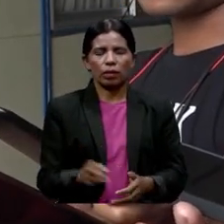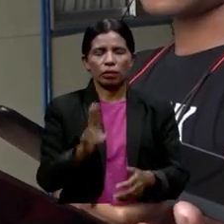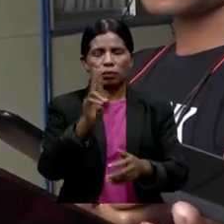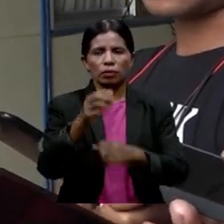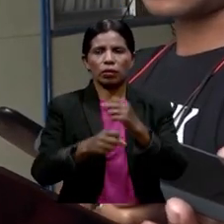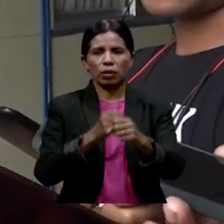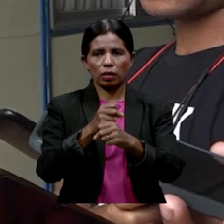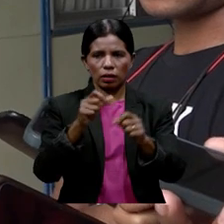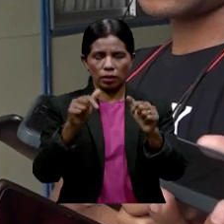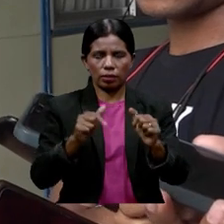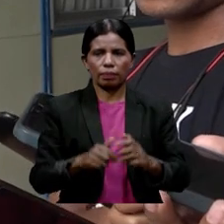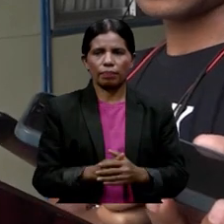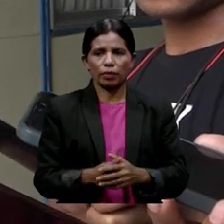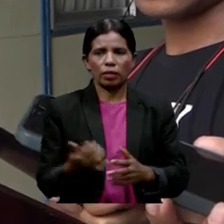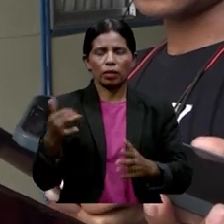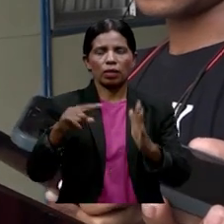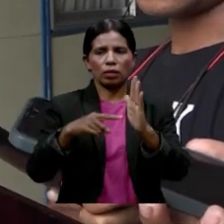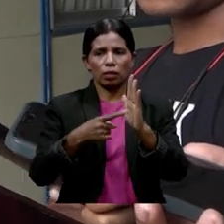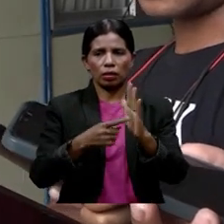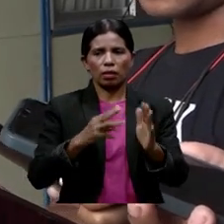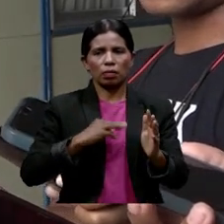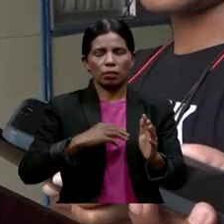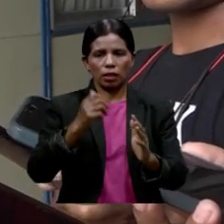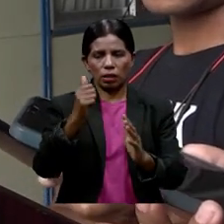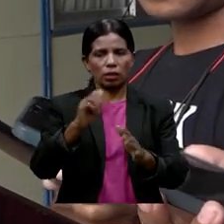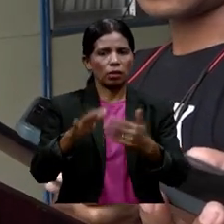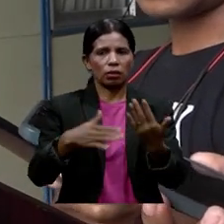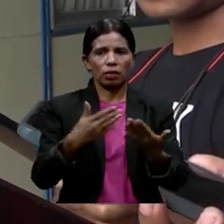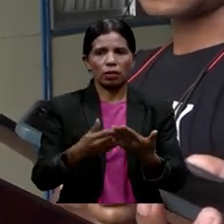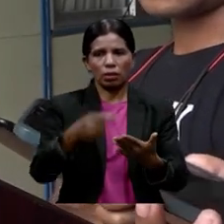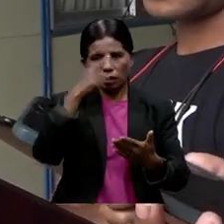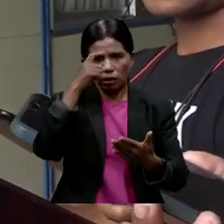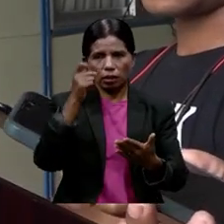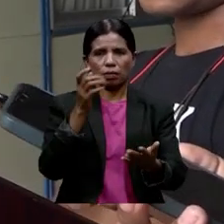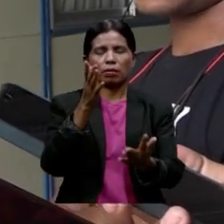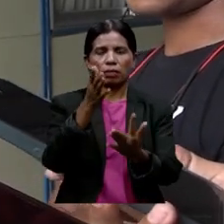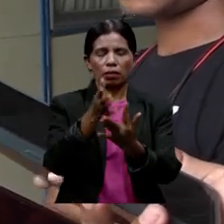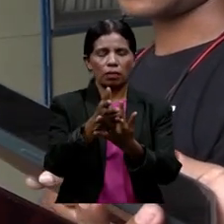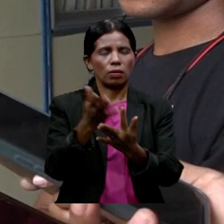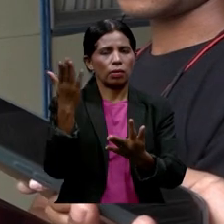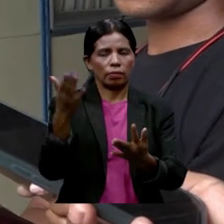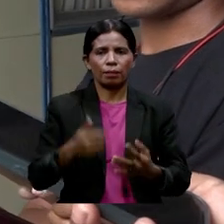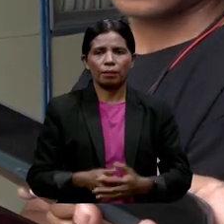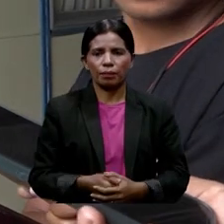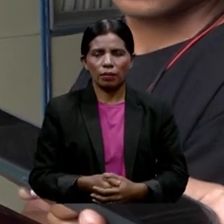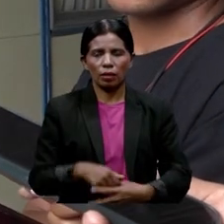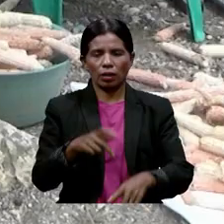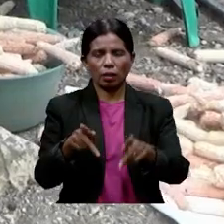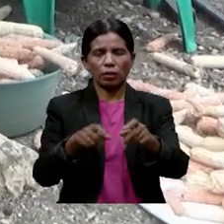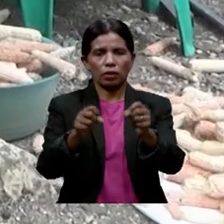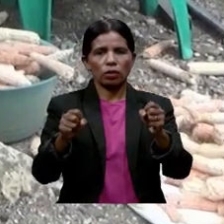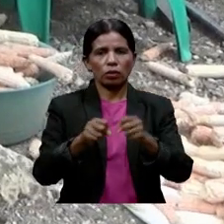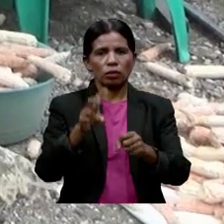tina, né? Lá, sira a rua, né? Para Maliana Tomac. Tama e urbana nem tama o tinha. Durante a comunidade Suco Rua,